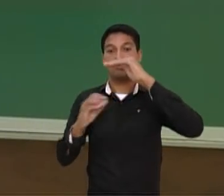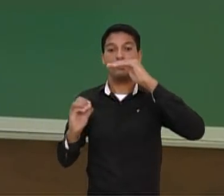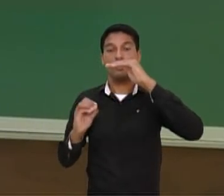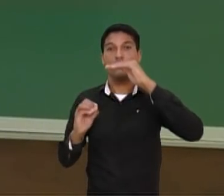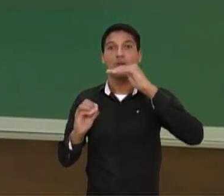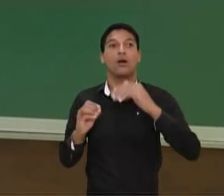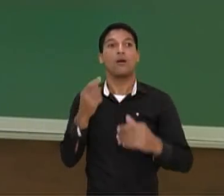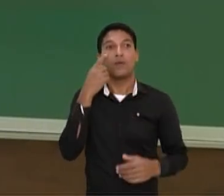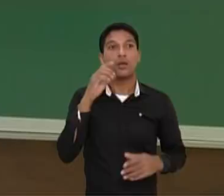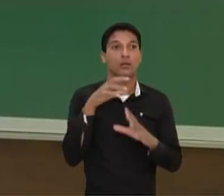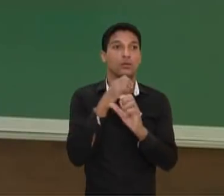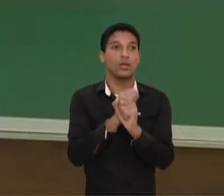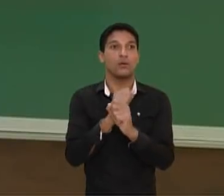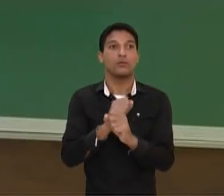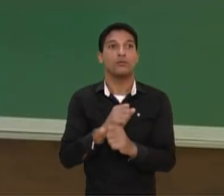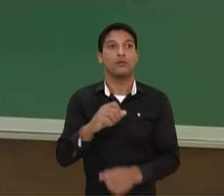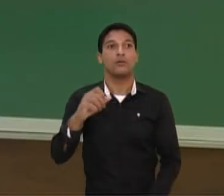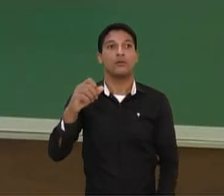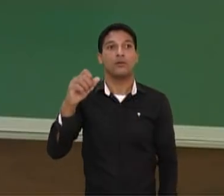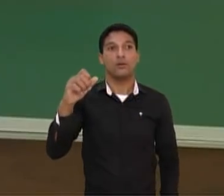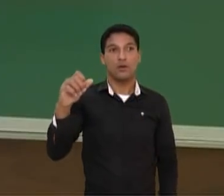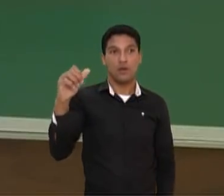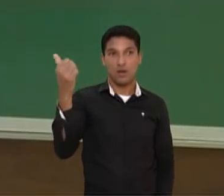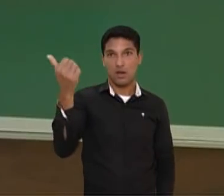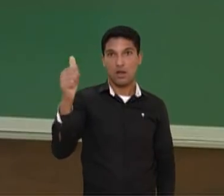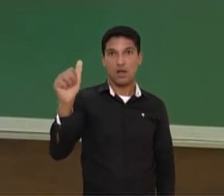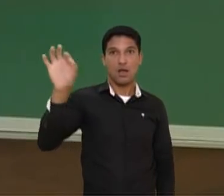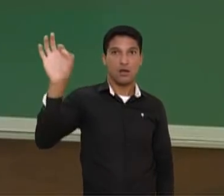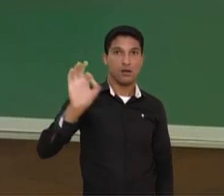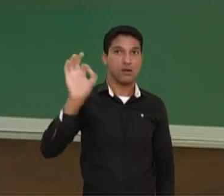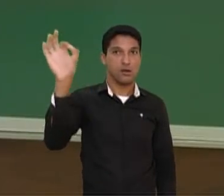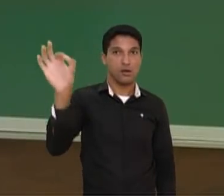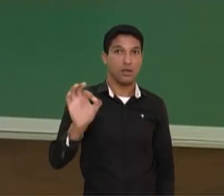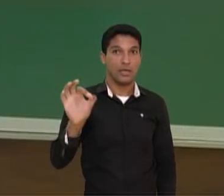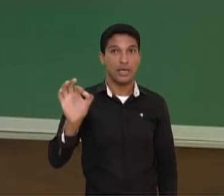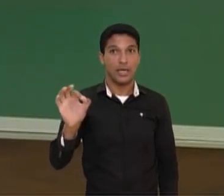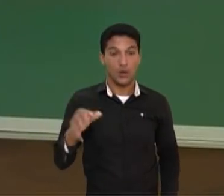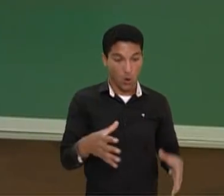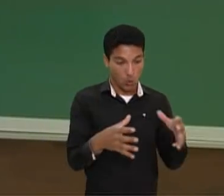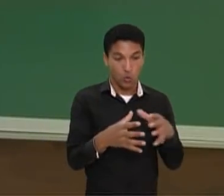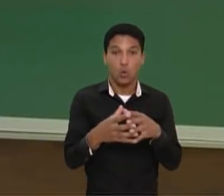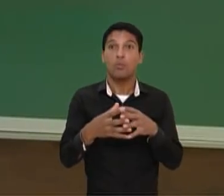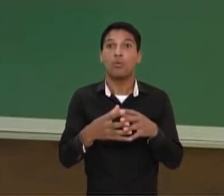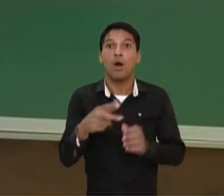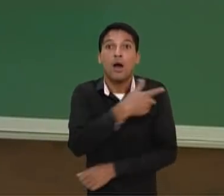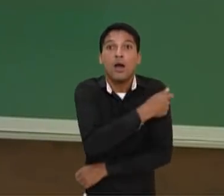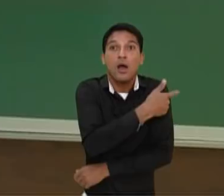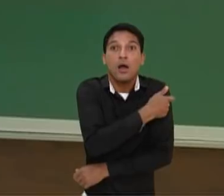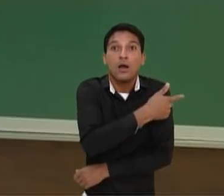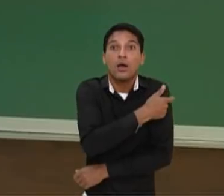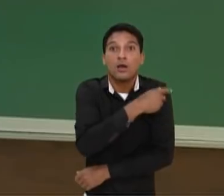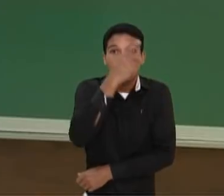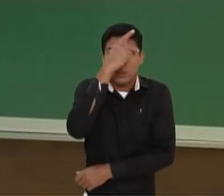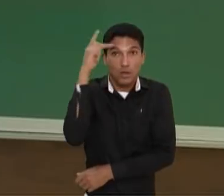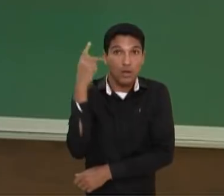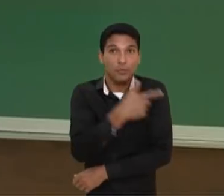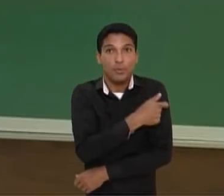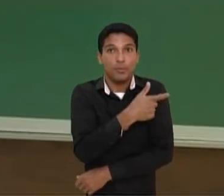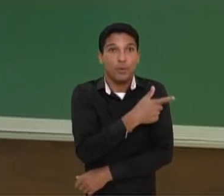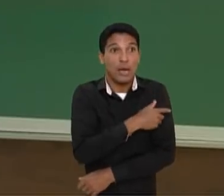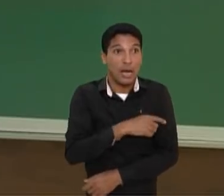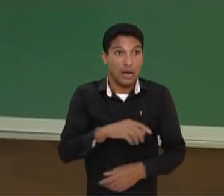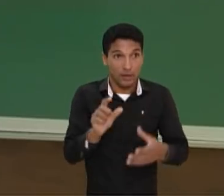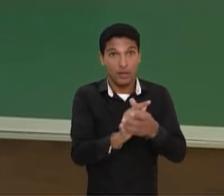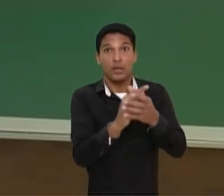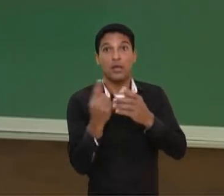a probabilidade de escolher uma pessoa aleatória deste grupo que foi vacinado nesse posto e ele ser um portador